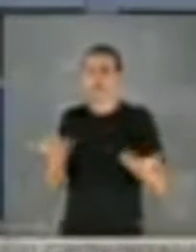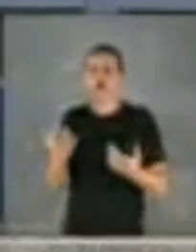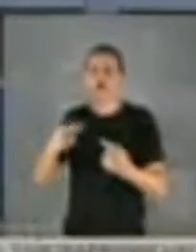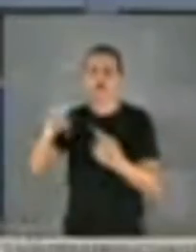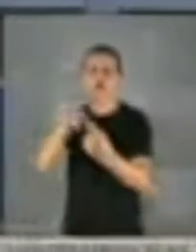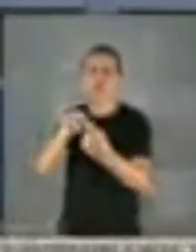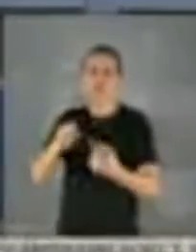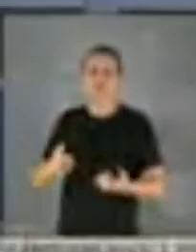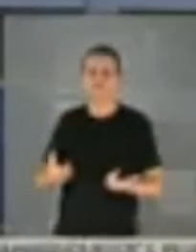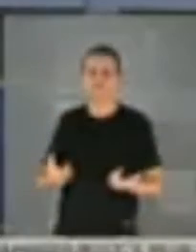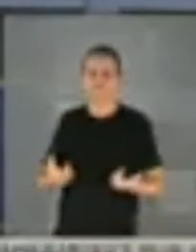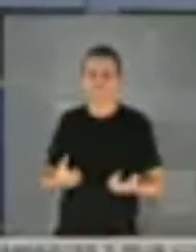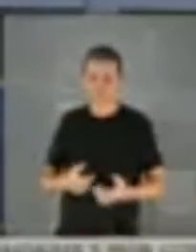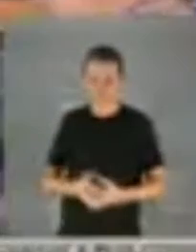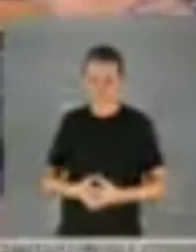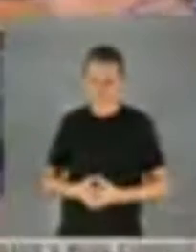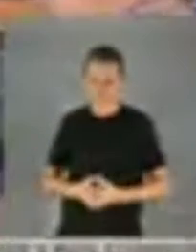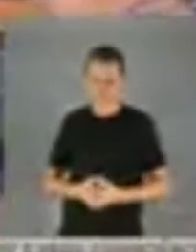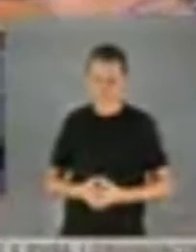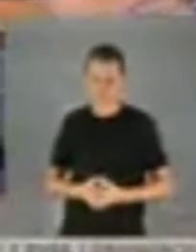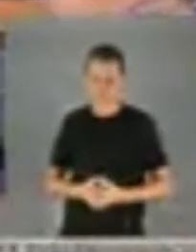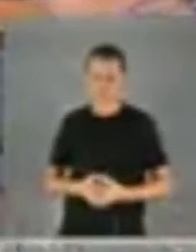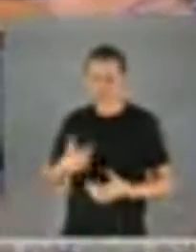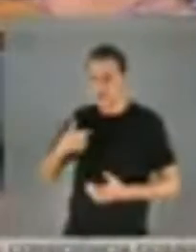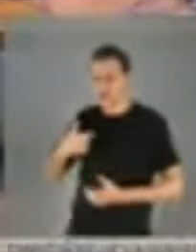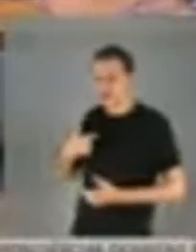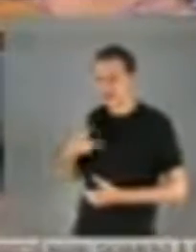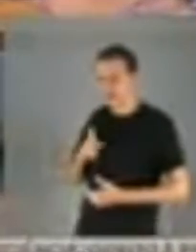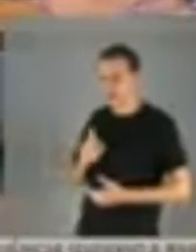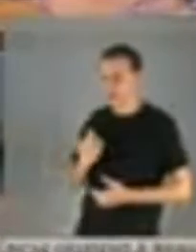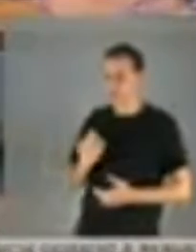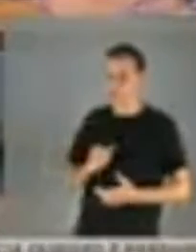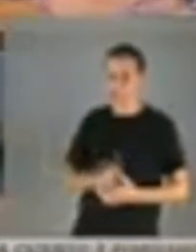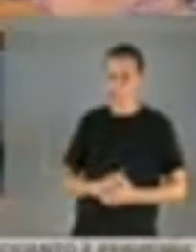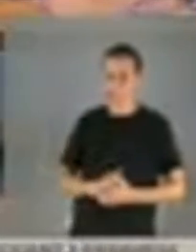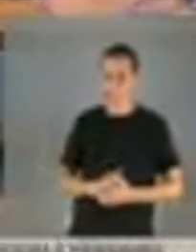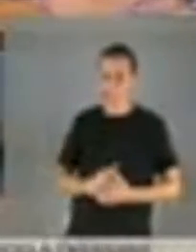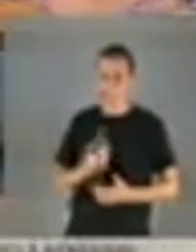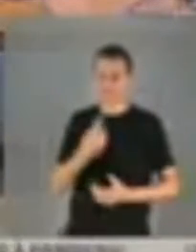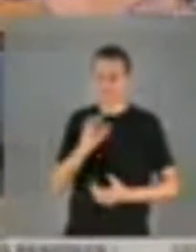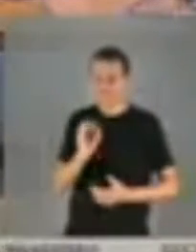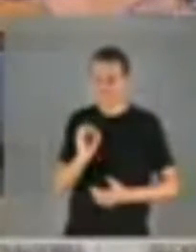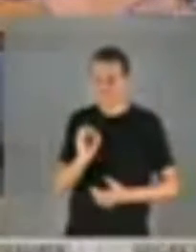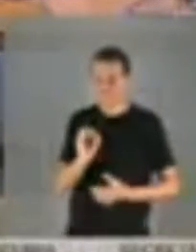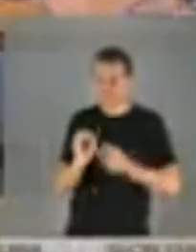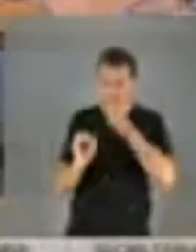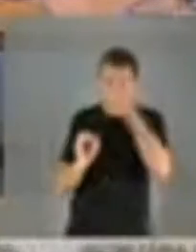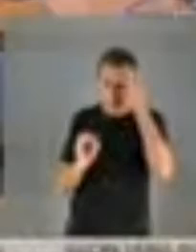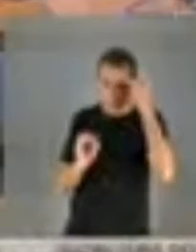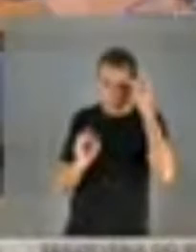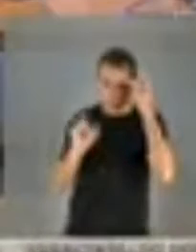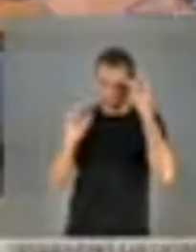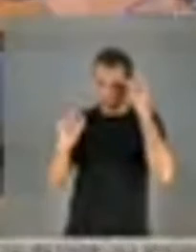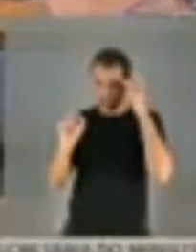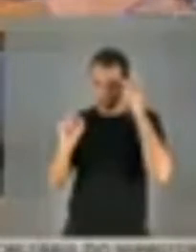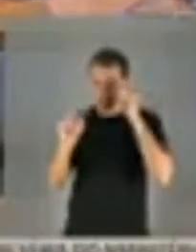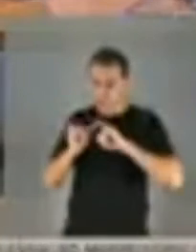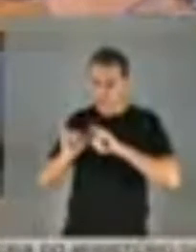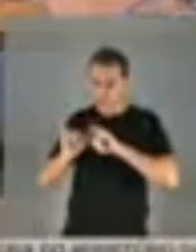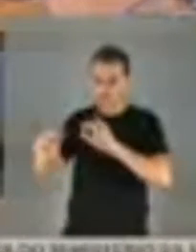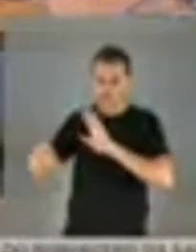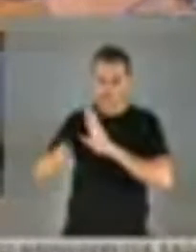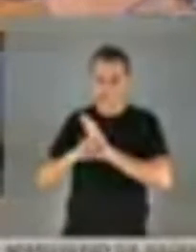estou chegando lá, porque de cada 10 pessoas que eu falei no mercado de São Sebastião,